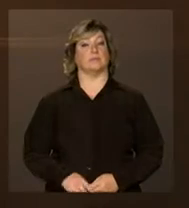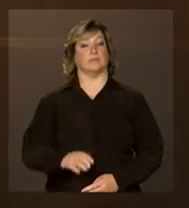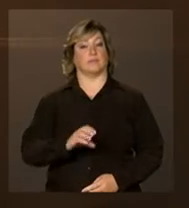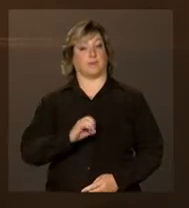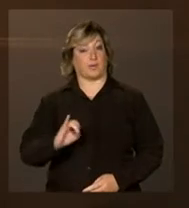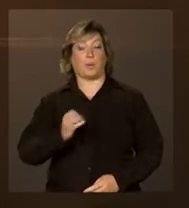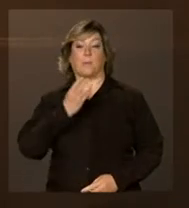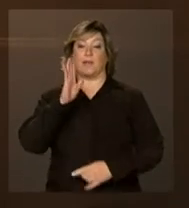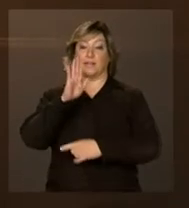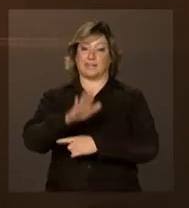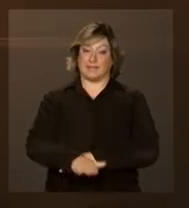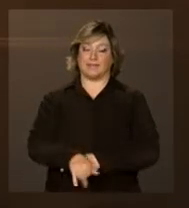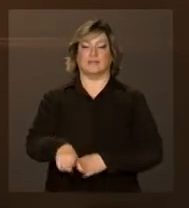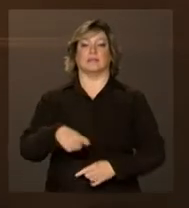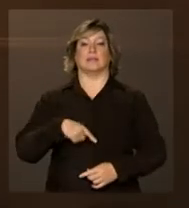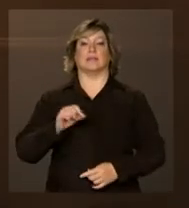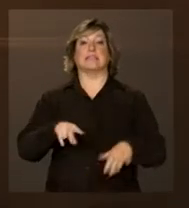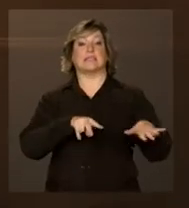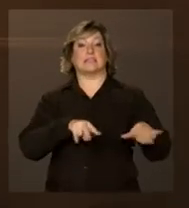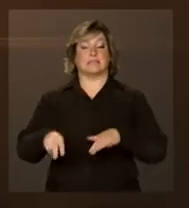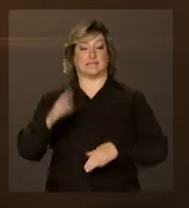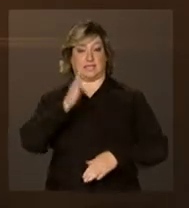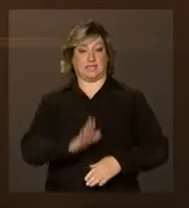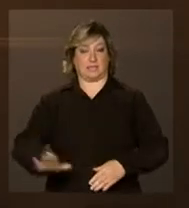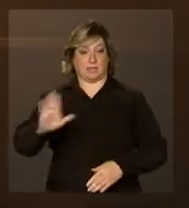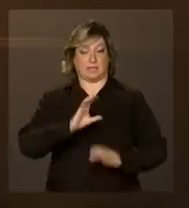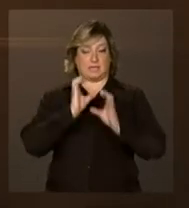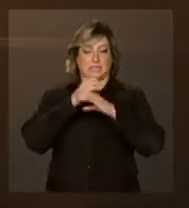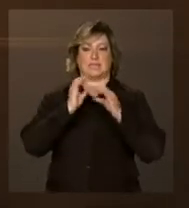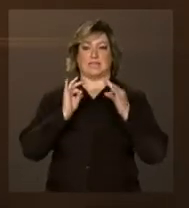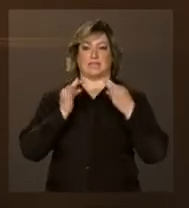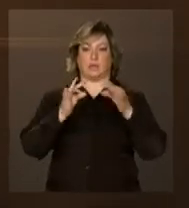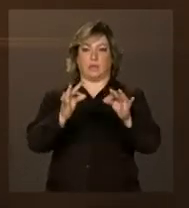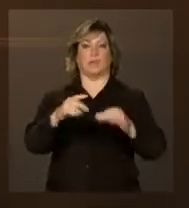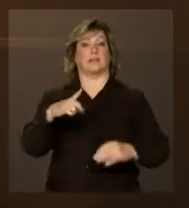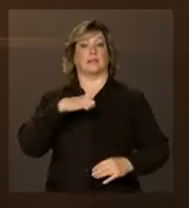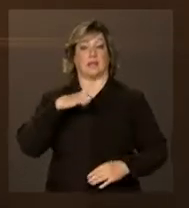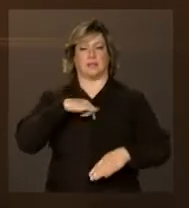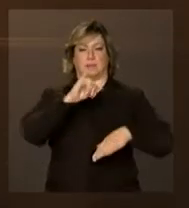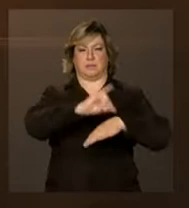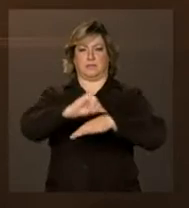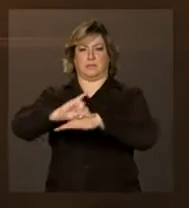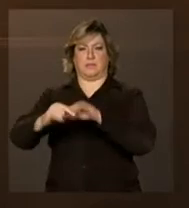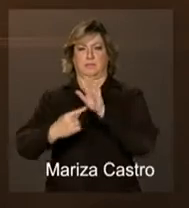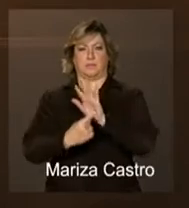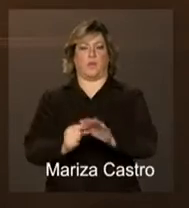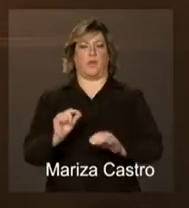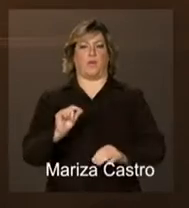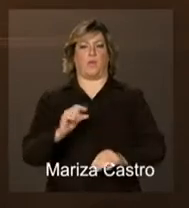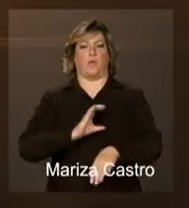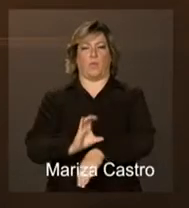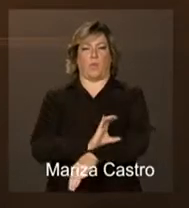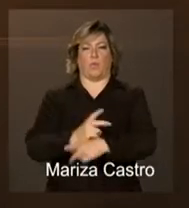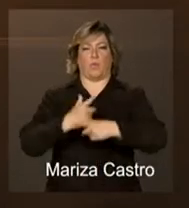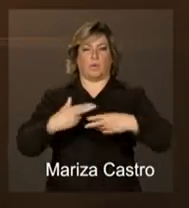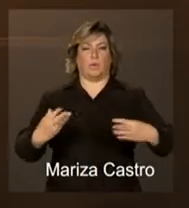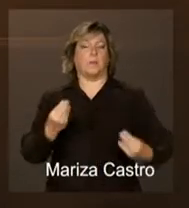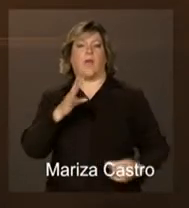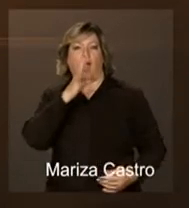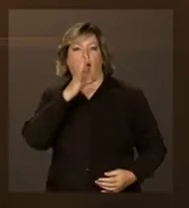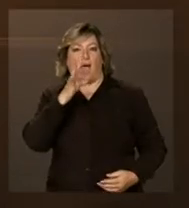Olá boa tarde a Semana Nacional de Ciência e Tecnologia tem Exposições oficinas e muitas